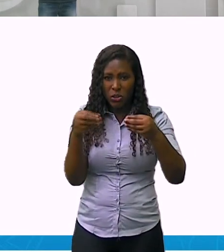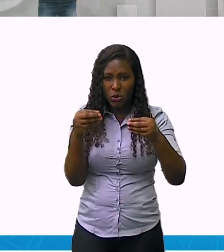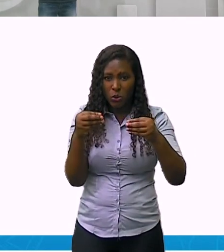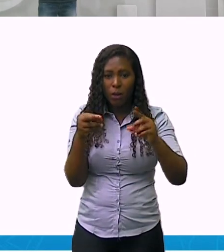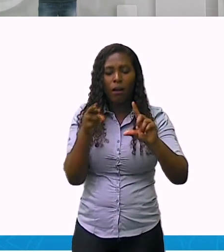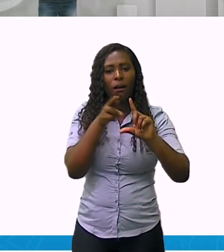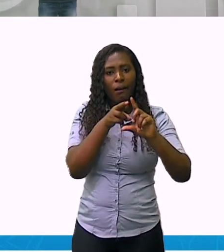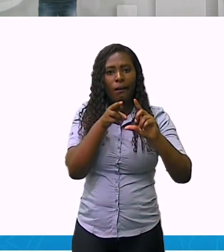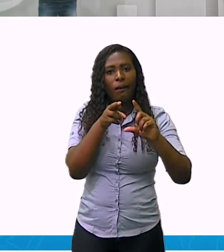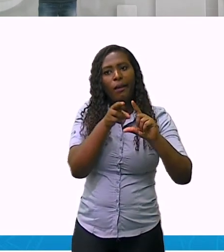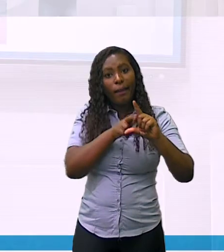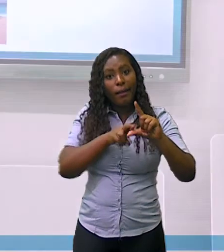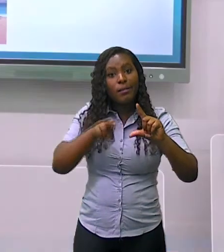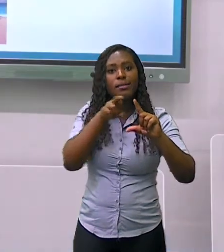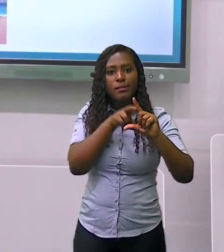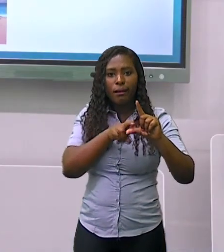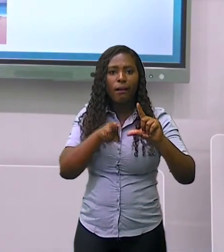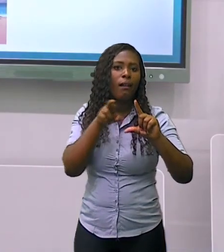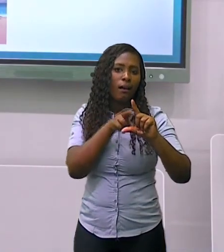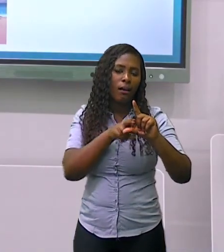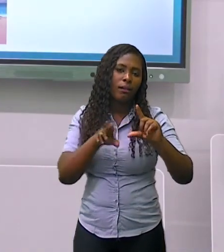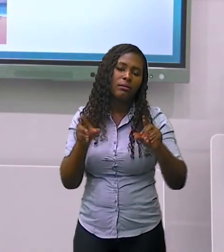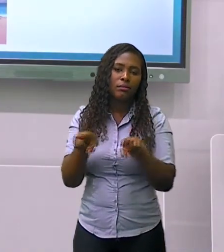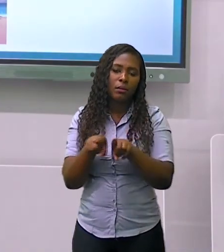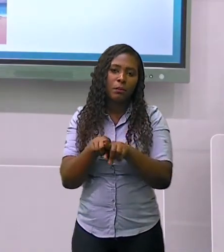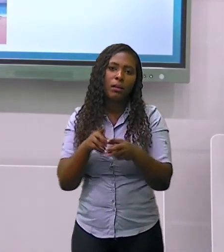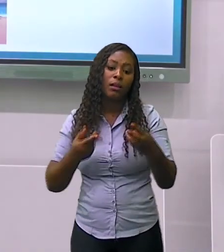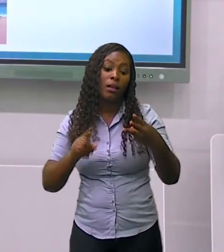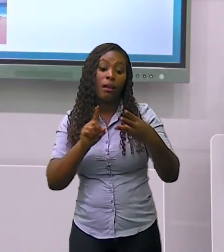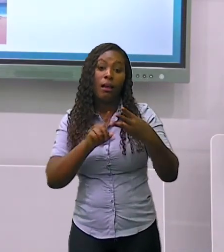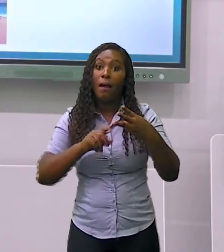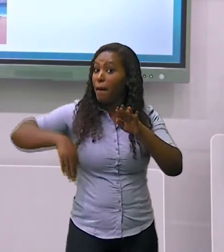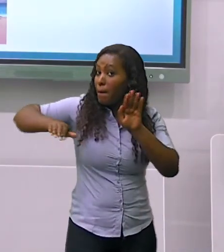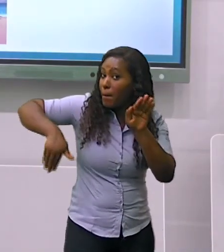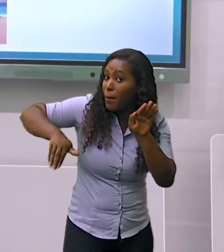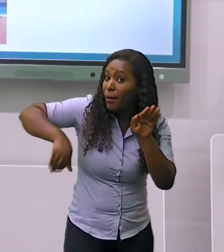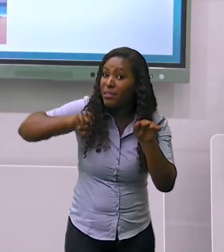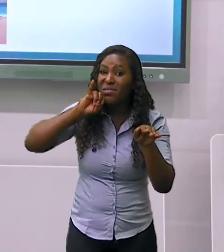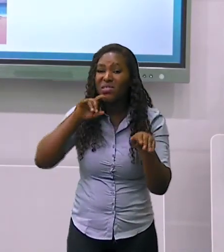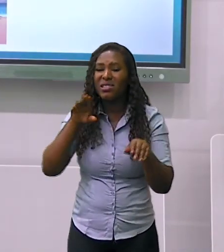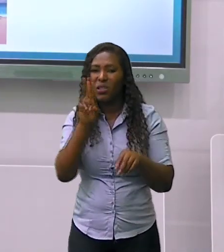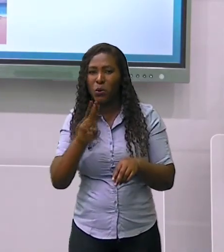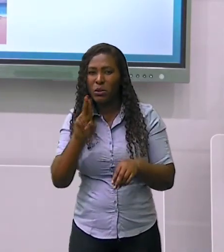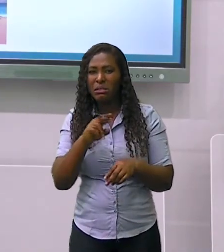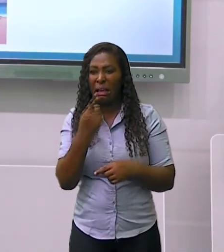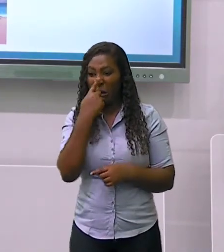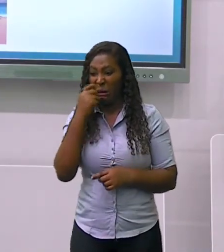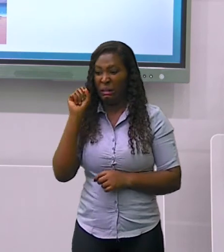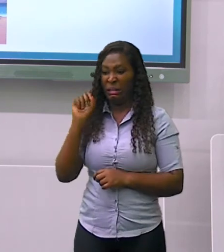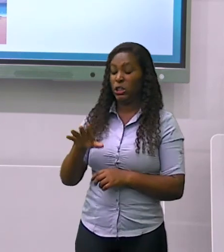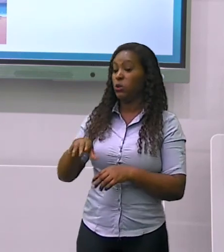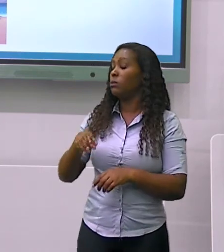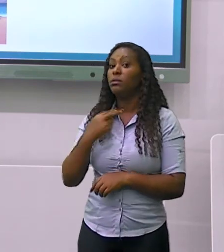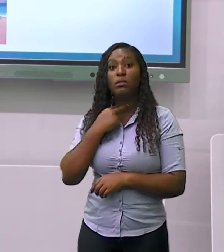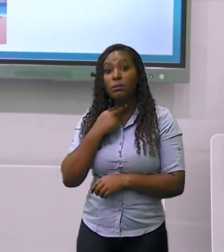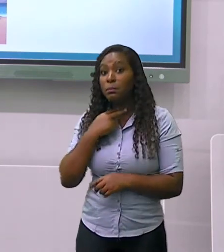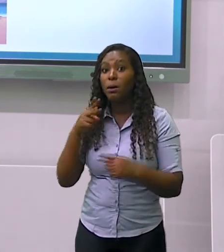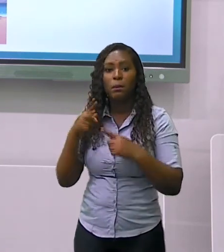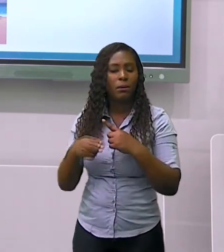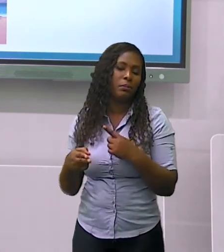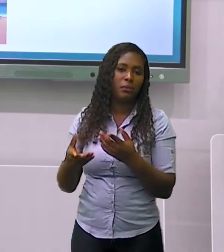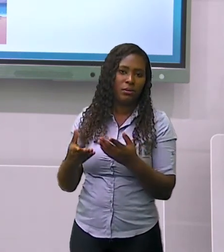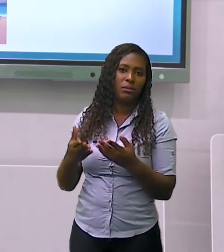estiver utilizando este espaço de lazer. Com estas ações simples, nós podemos